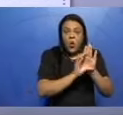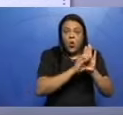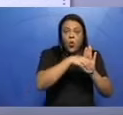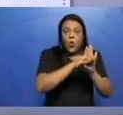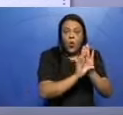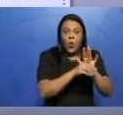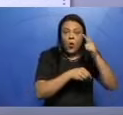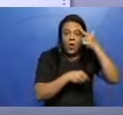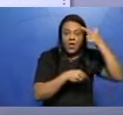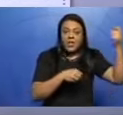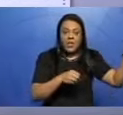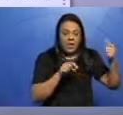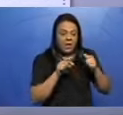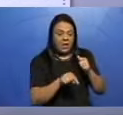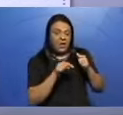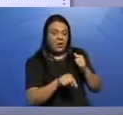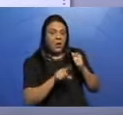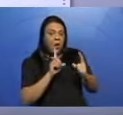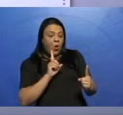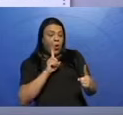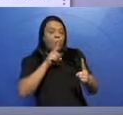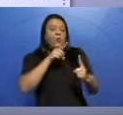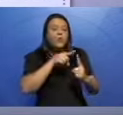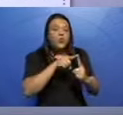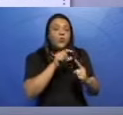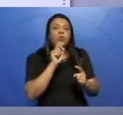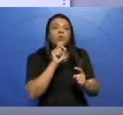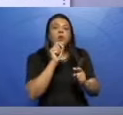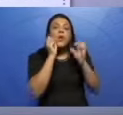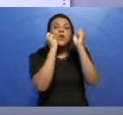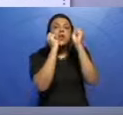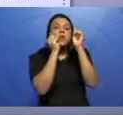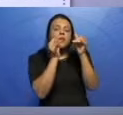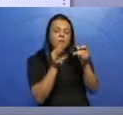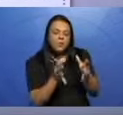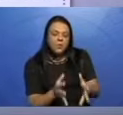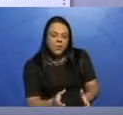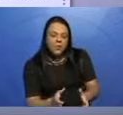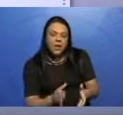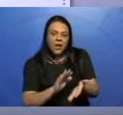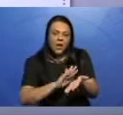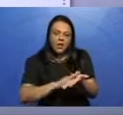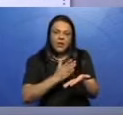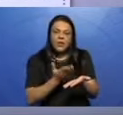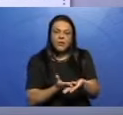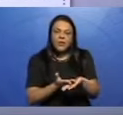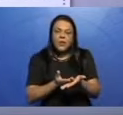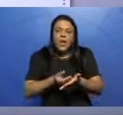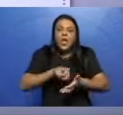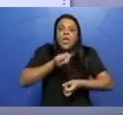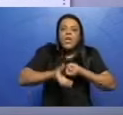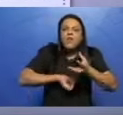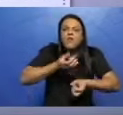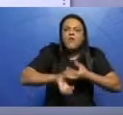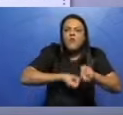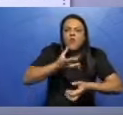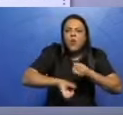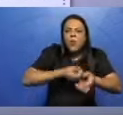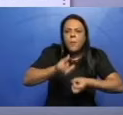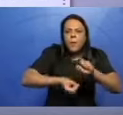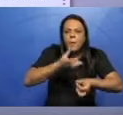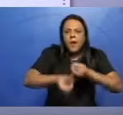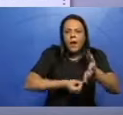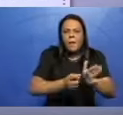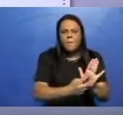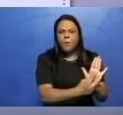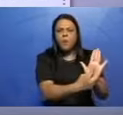sua finalidade é explicar, interpretar, informar, mostrar.